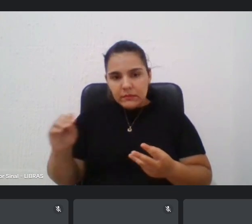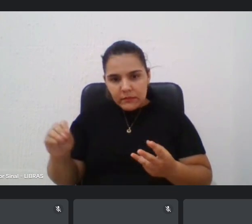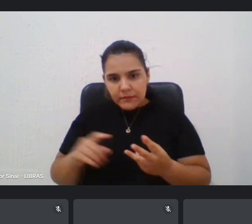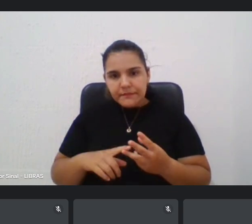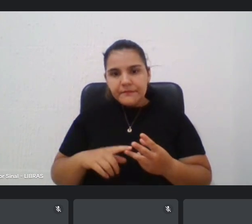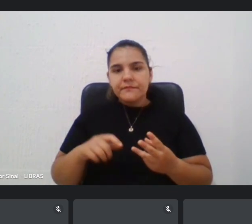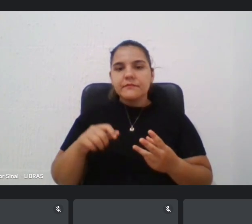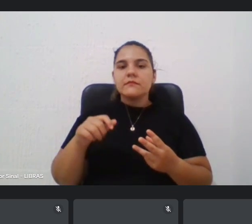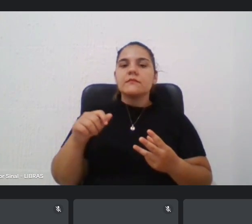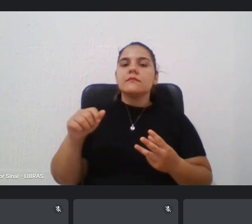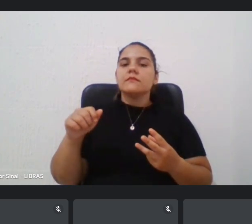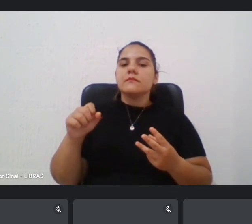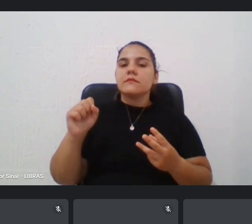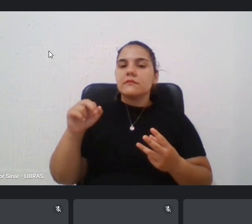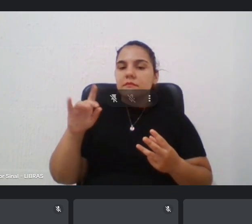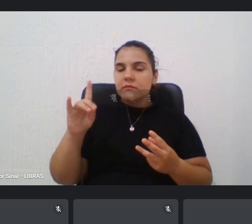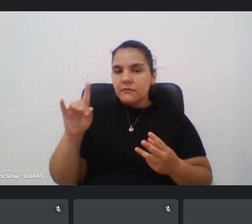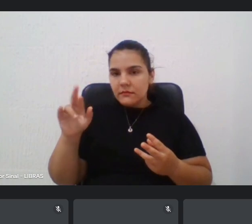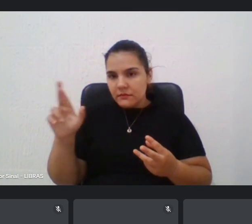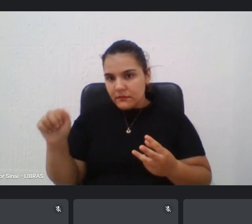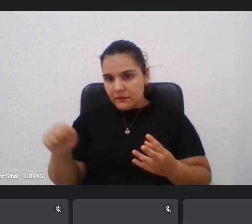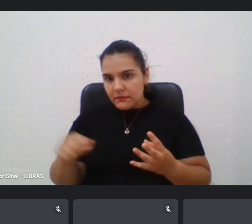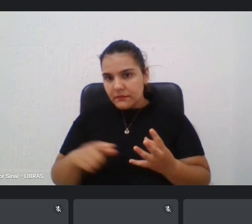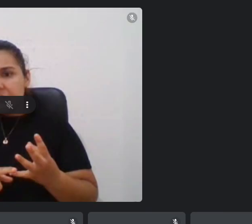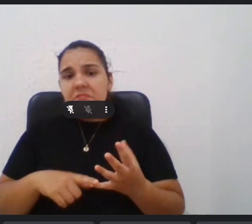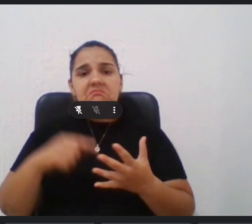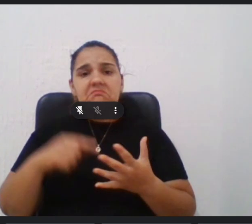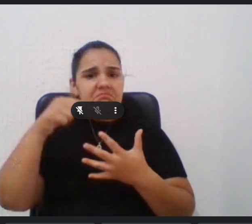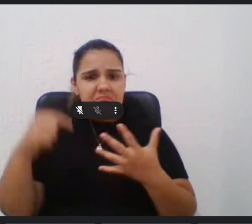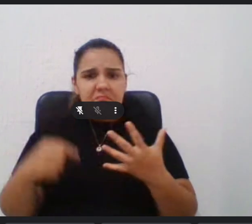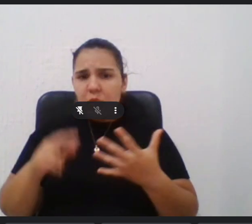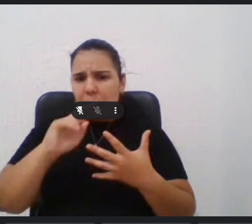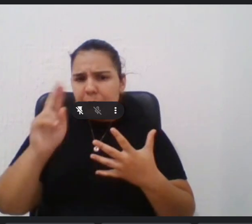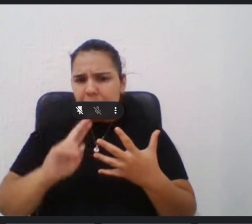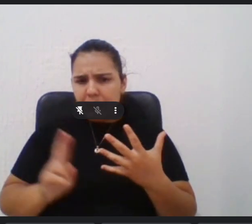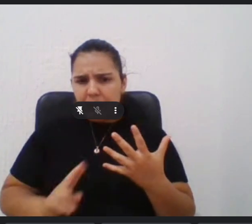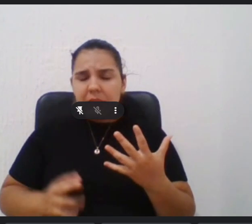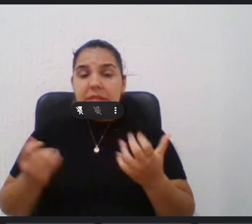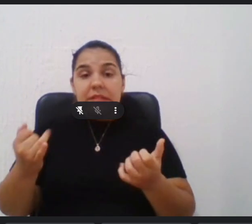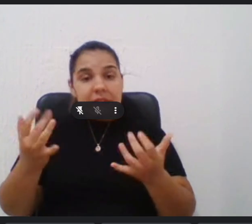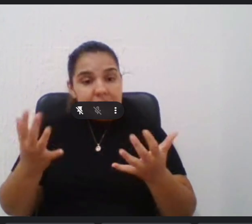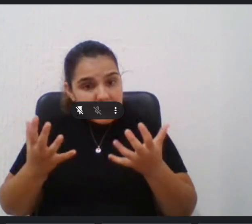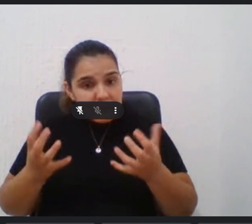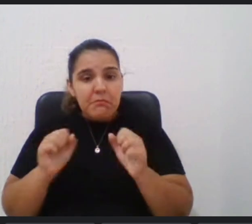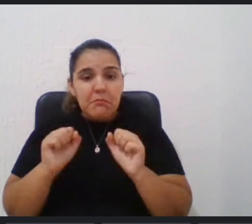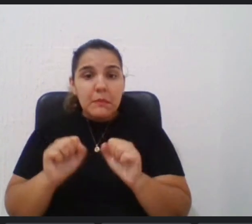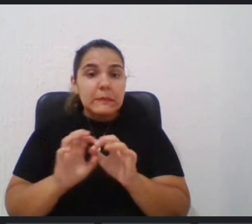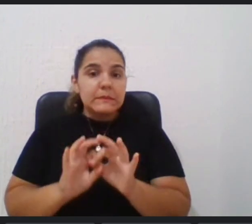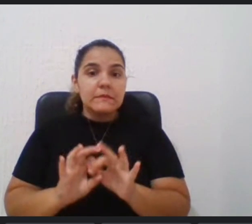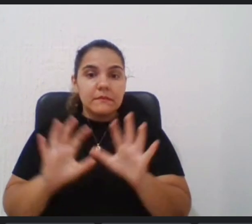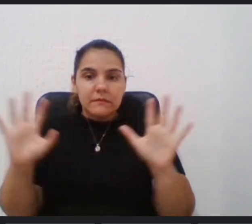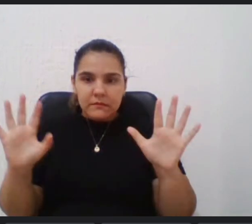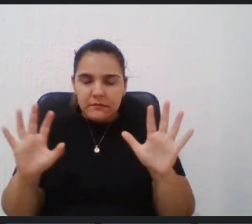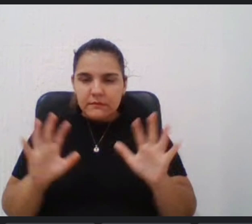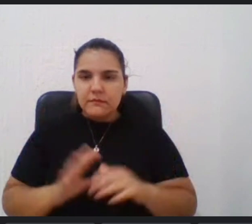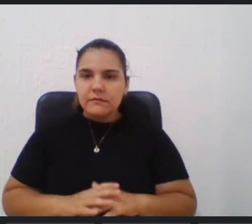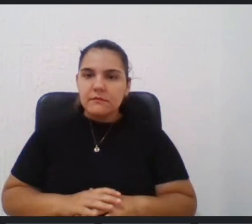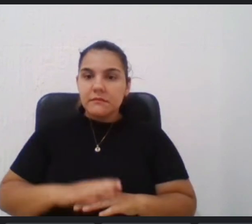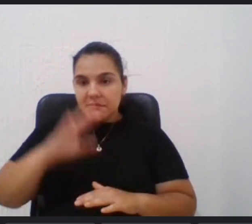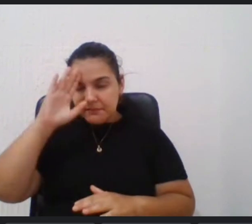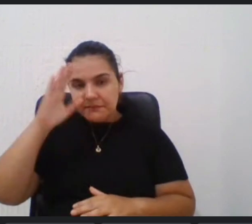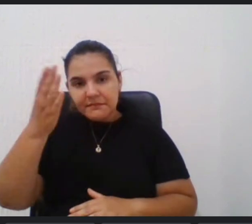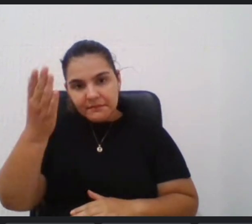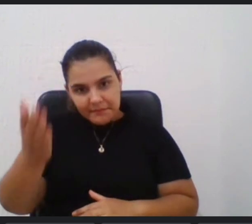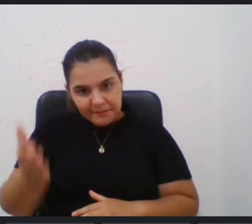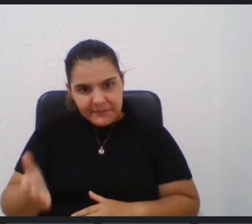são de mandatos também, se quiserem trazer alguma questão específica. Mas, principalmente, vocês, Sociedade Civil, Rômulo, Ana, que já estão inscritos,